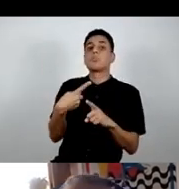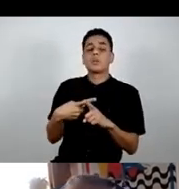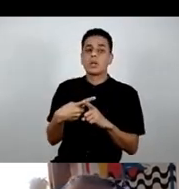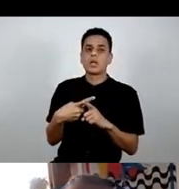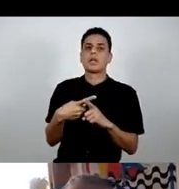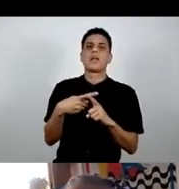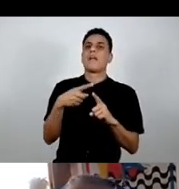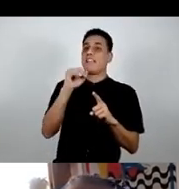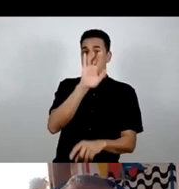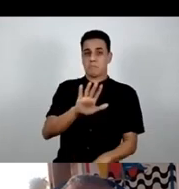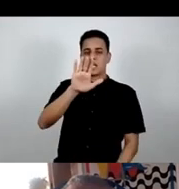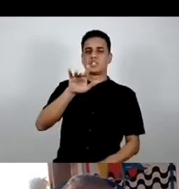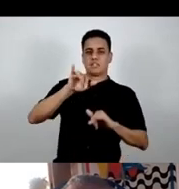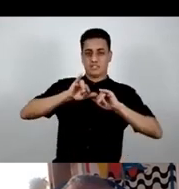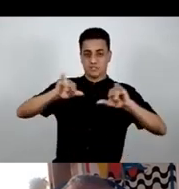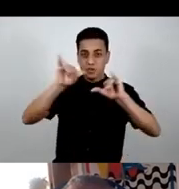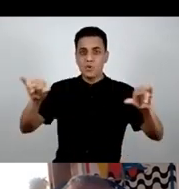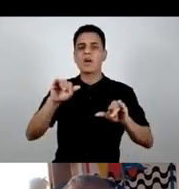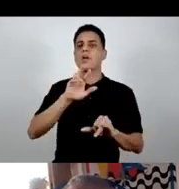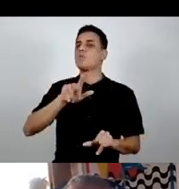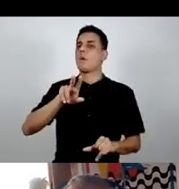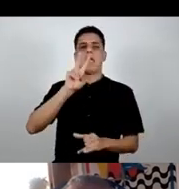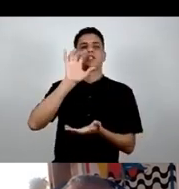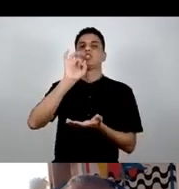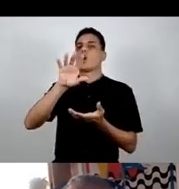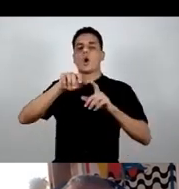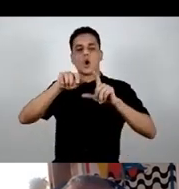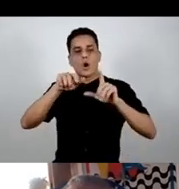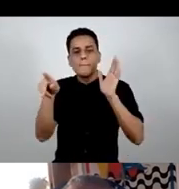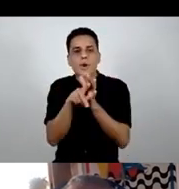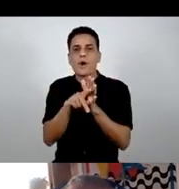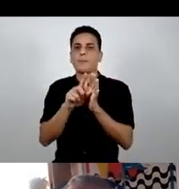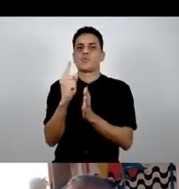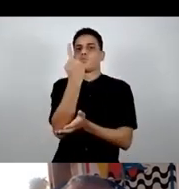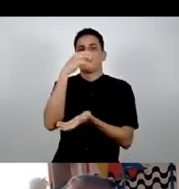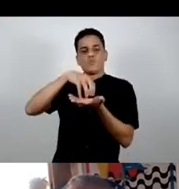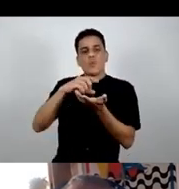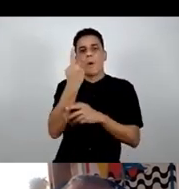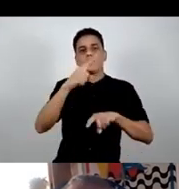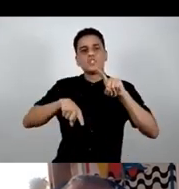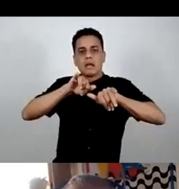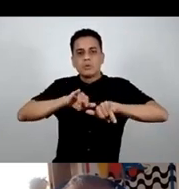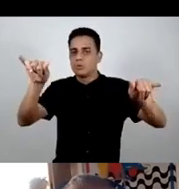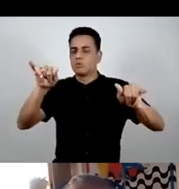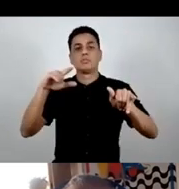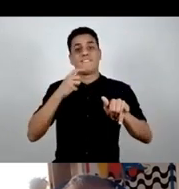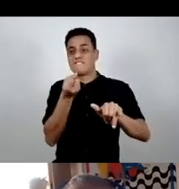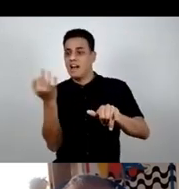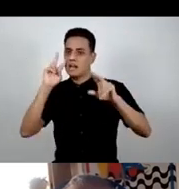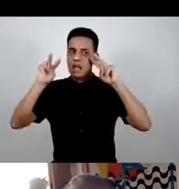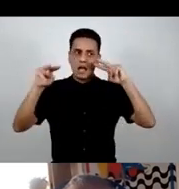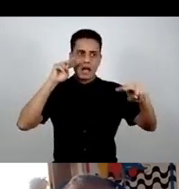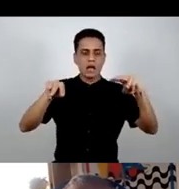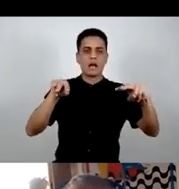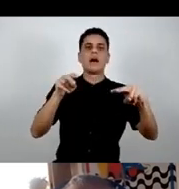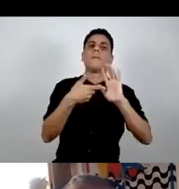simplesmente veículos neutros, mas que eles também contribuem a reforçar, construir, rejeitar muitas das imagens